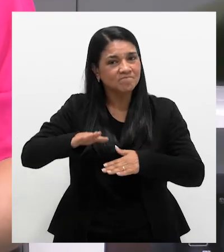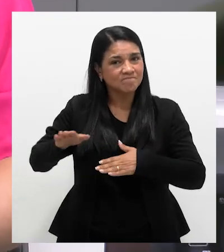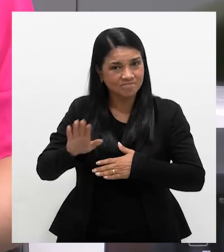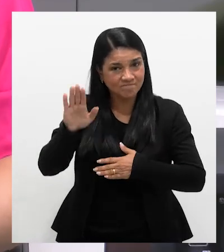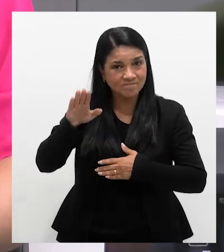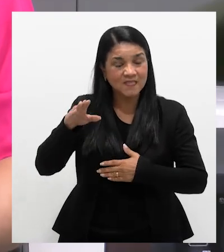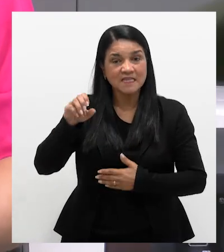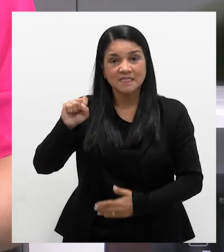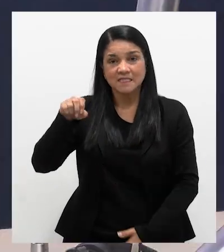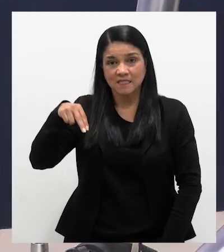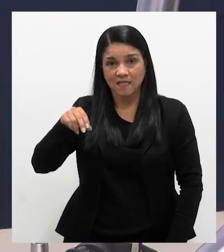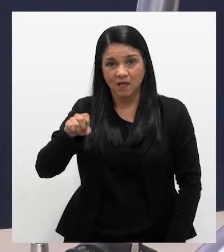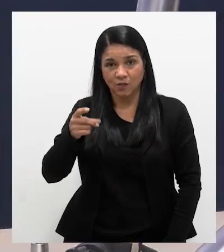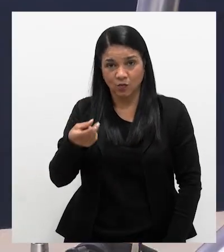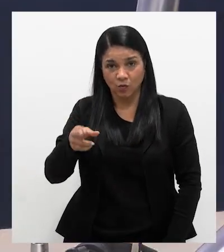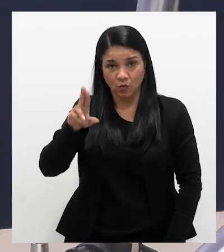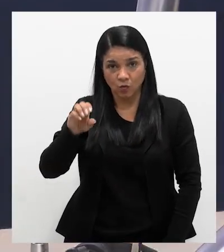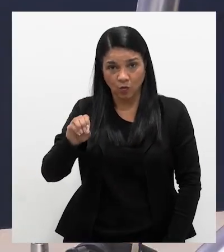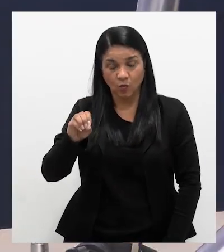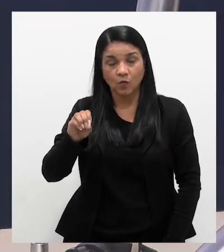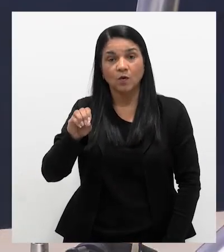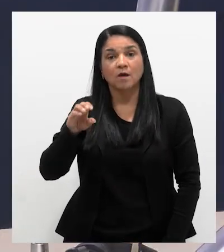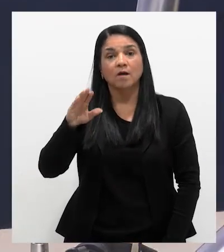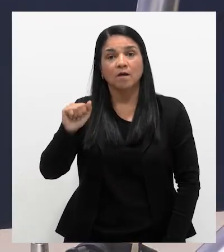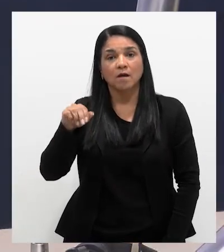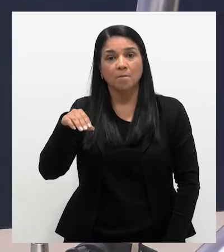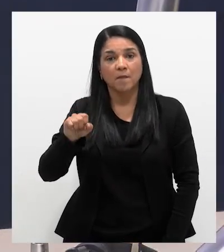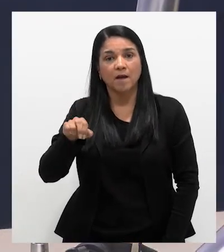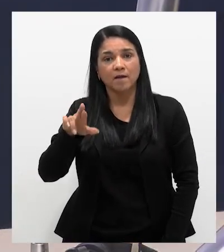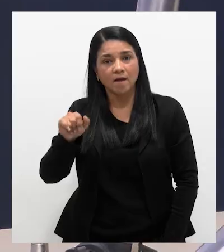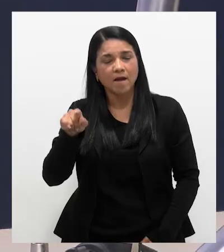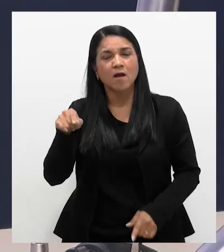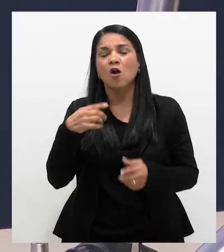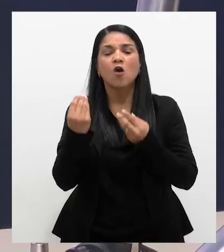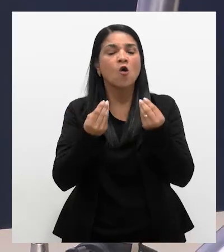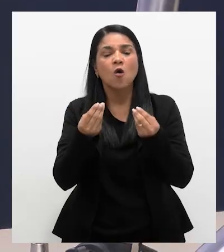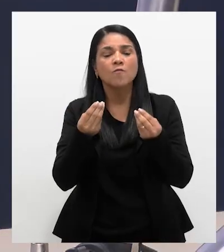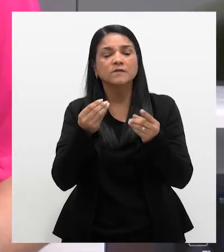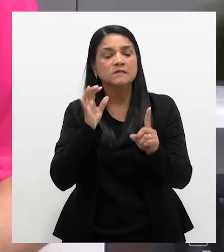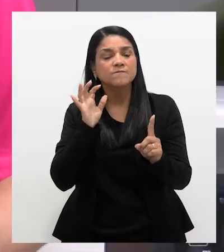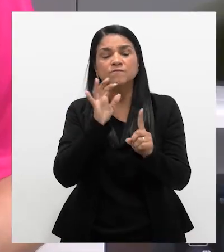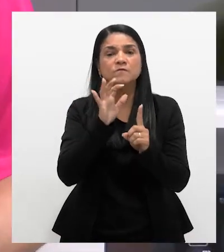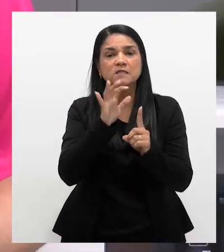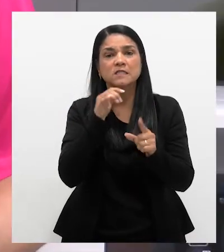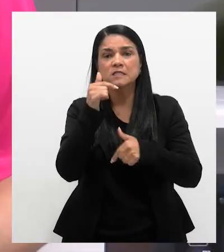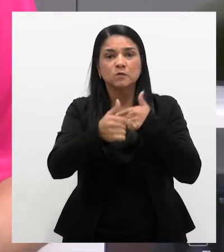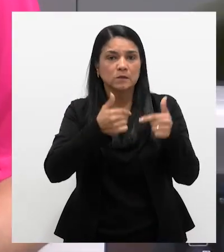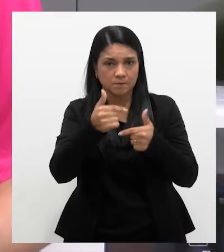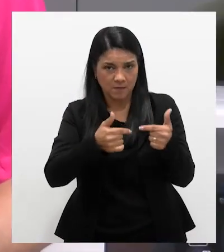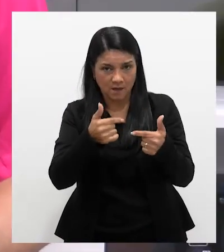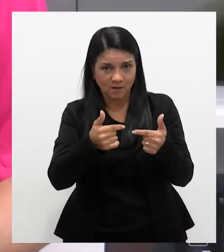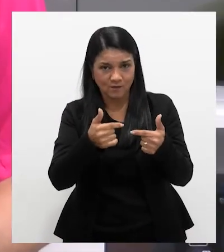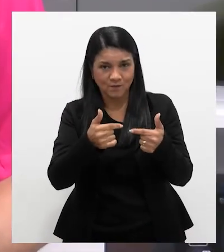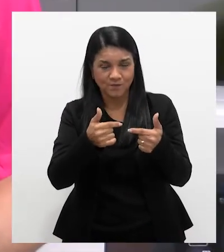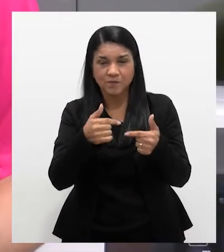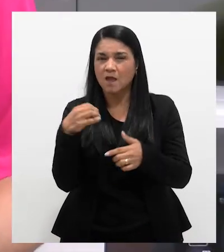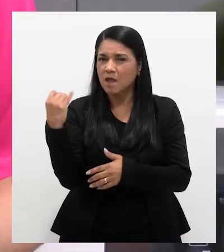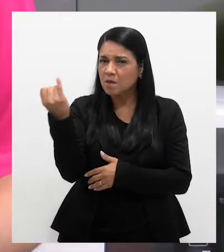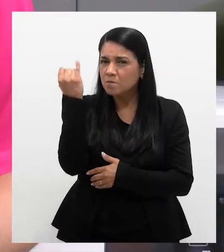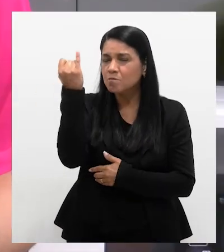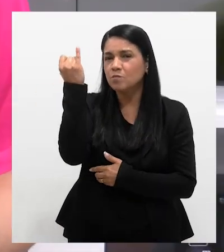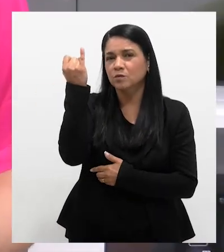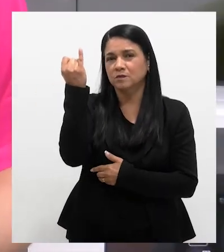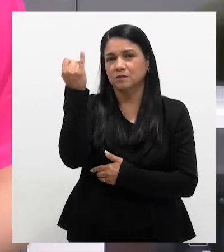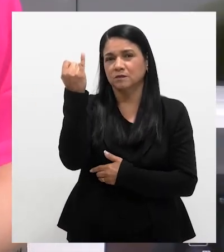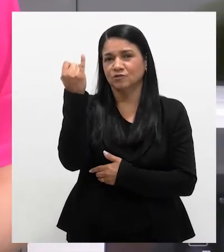você é de Senador Camará, Sim, como é que isso influencia e impacta no seu trabalho hoje em dia? sim. Assim, é sempre